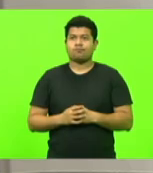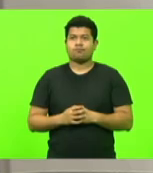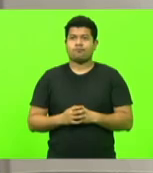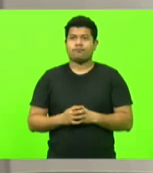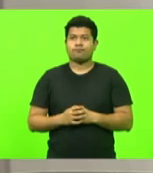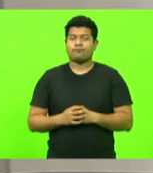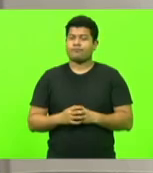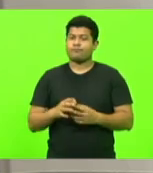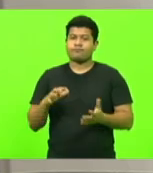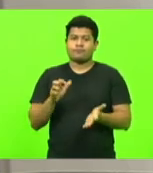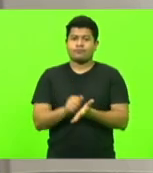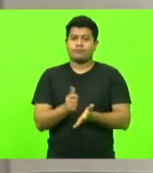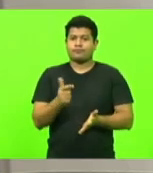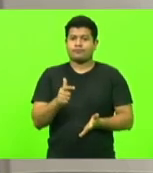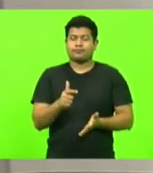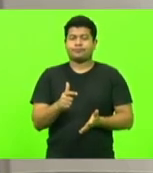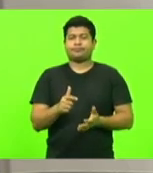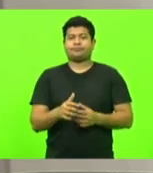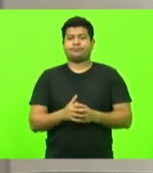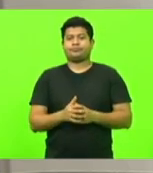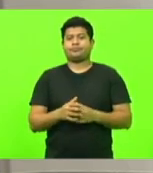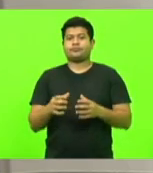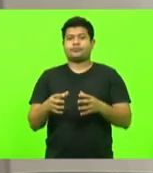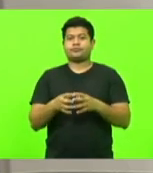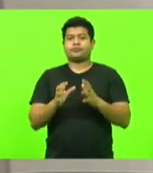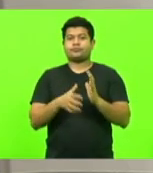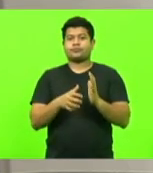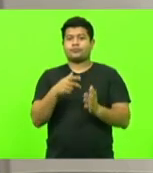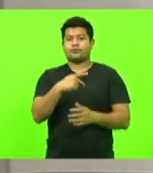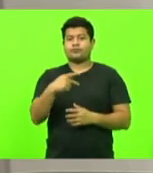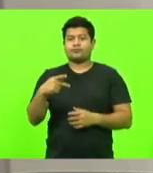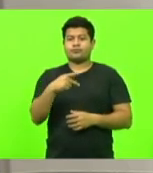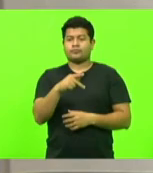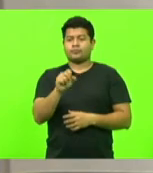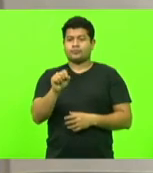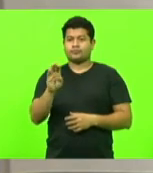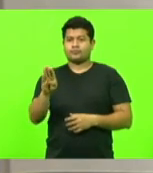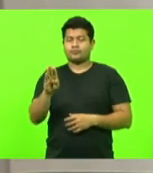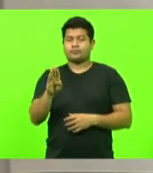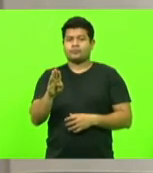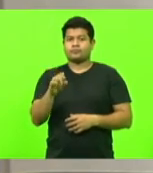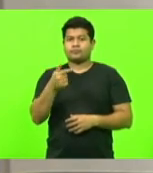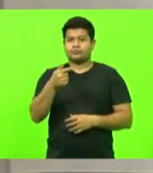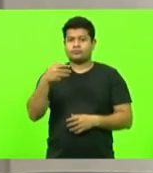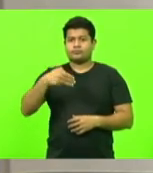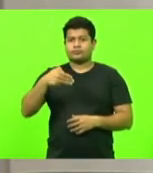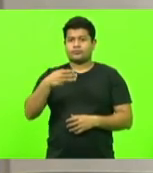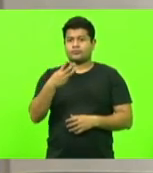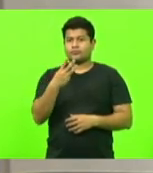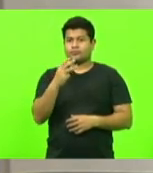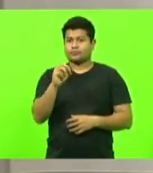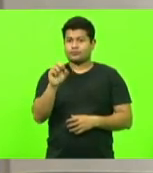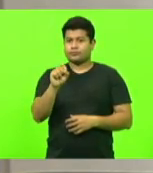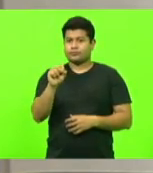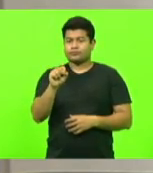Não havendo ninguém, bloco PP-PSB, por 7 minutos e 30 segundos.